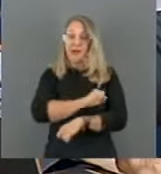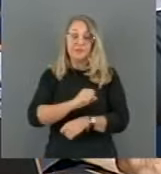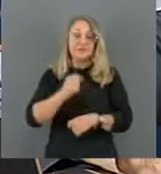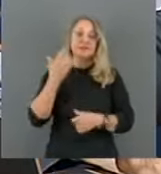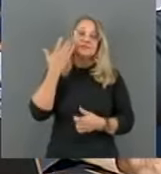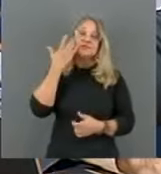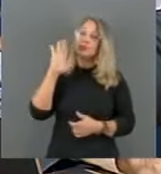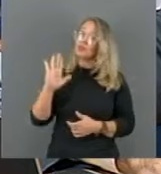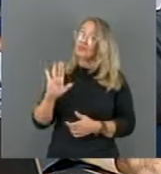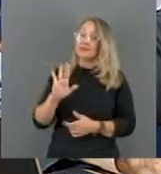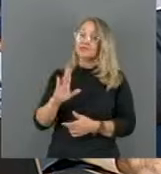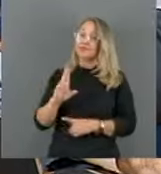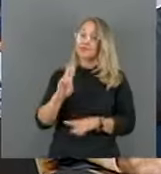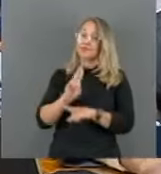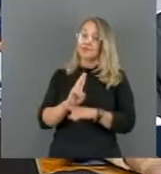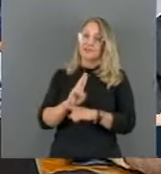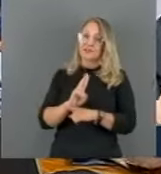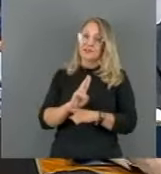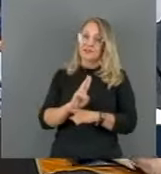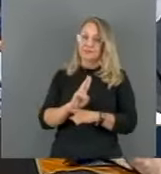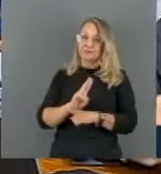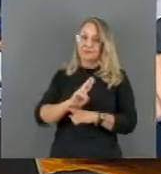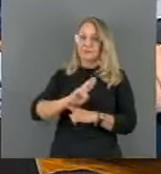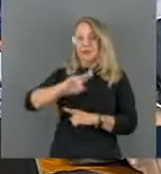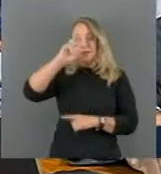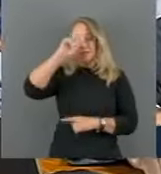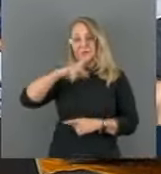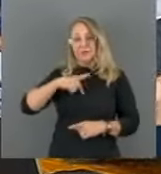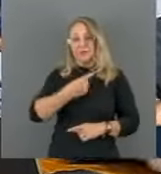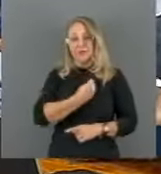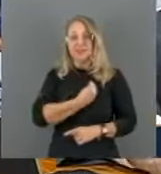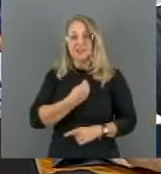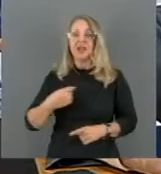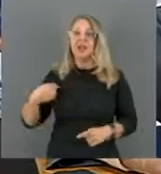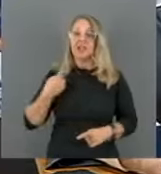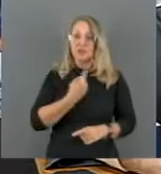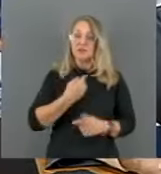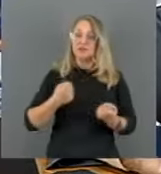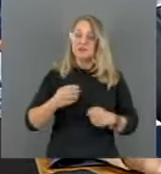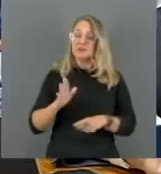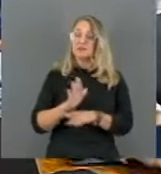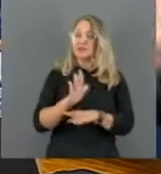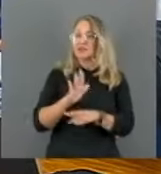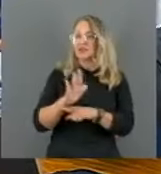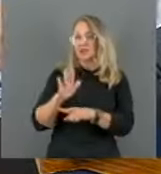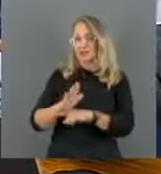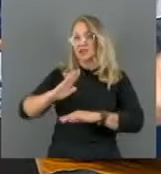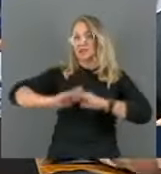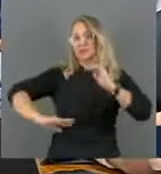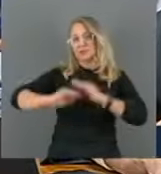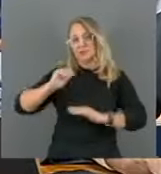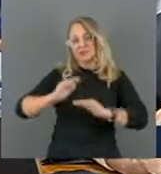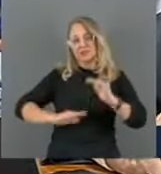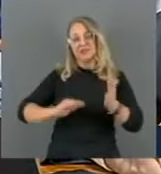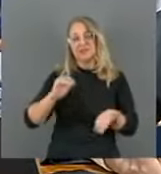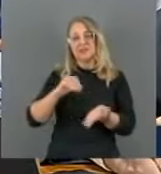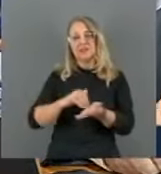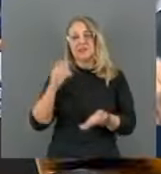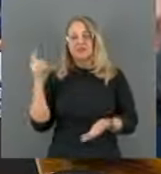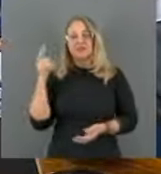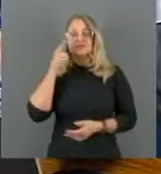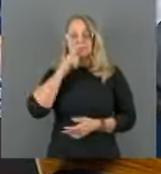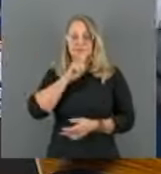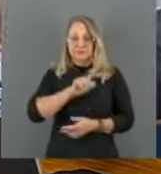se defender E aí é que nós temos que mais do que nunca assim como legisladores a parar esses profissionais até que eles possam